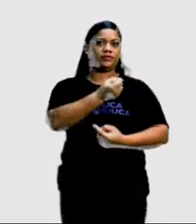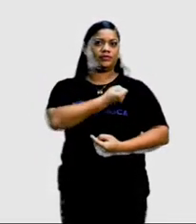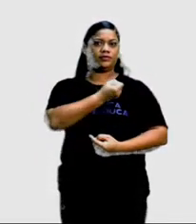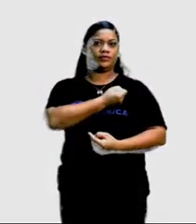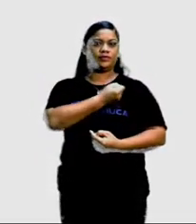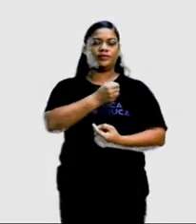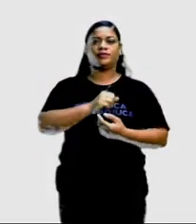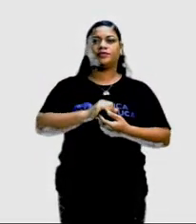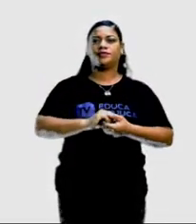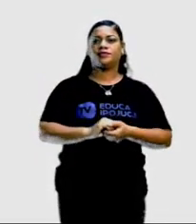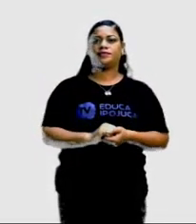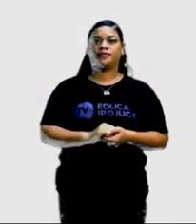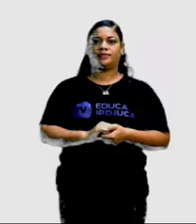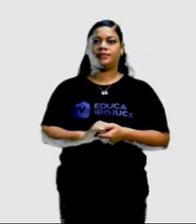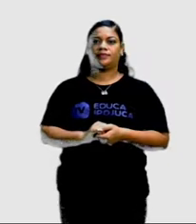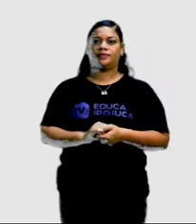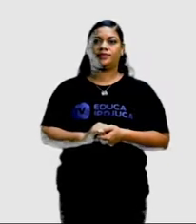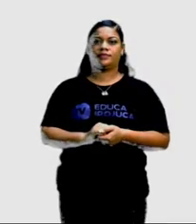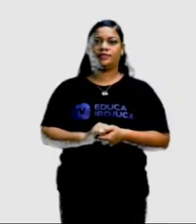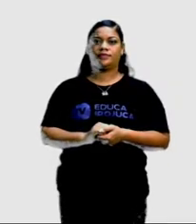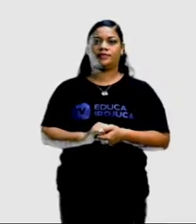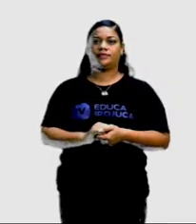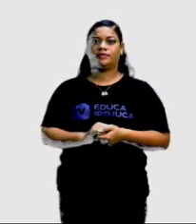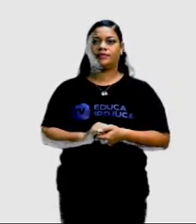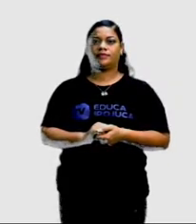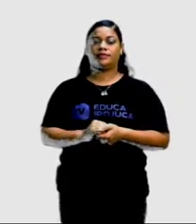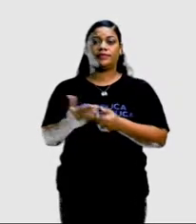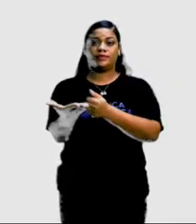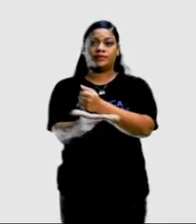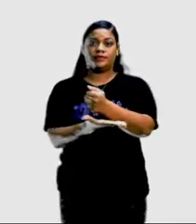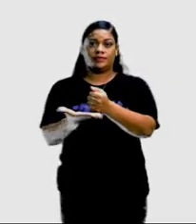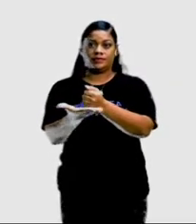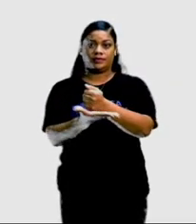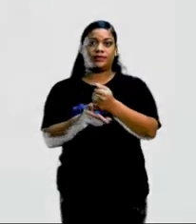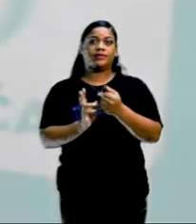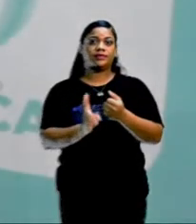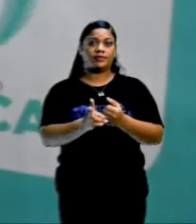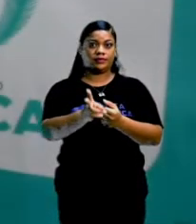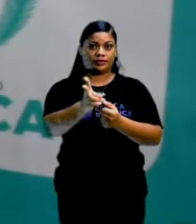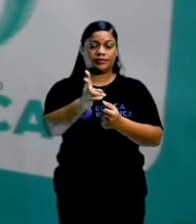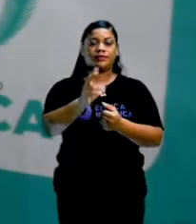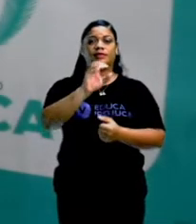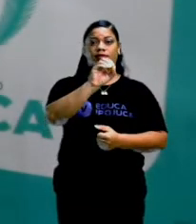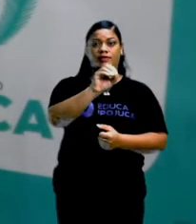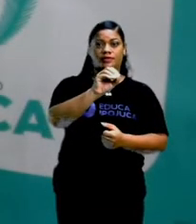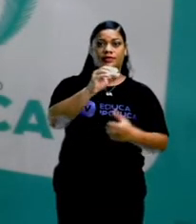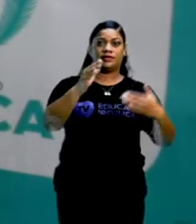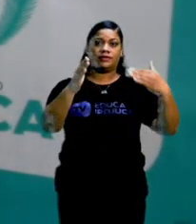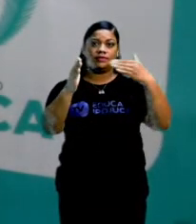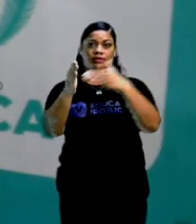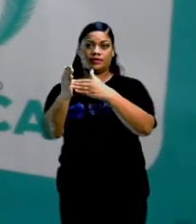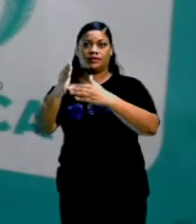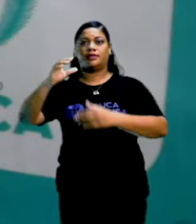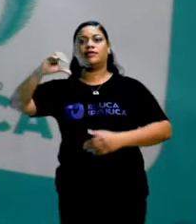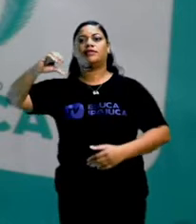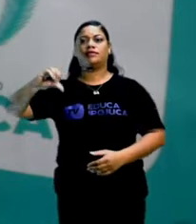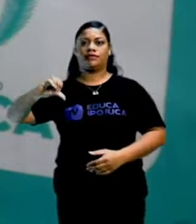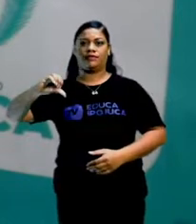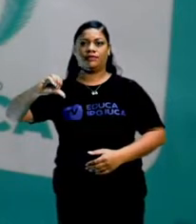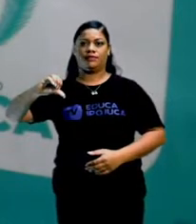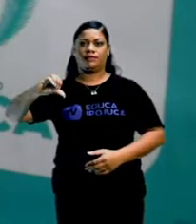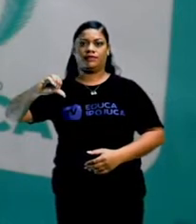números. Por isso que a nossa base sempre vai ser o quê? De 0 a